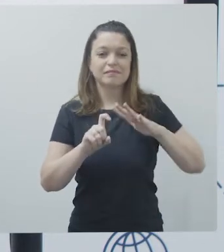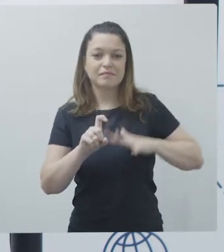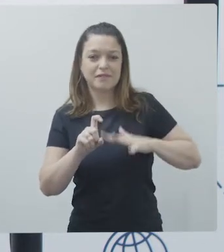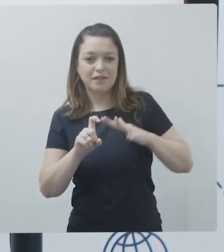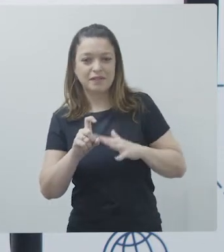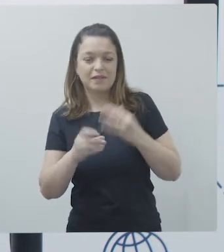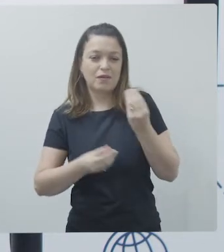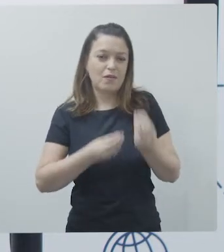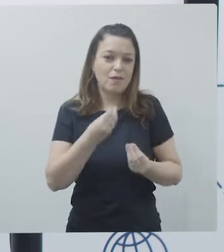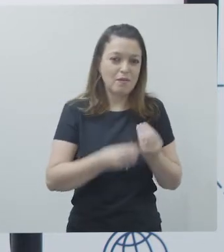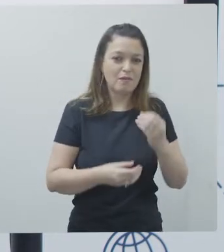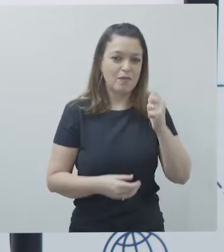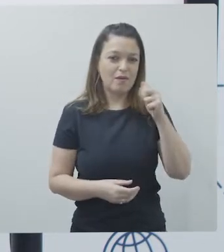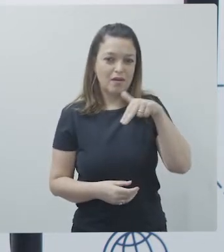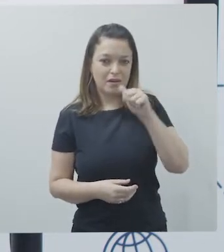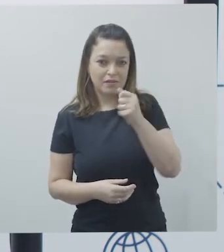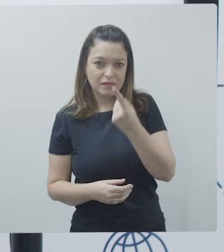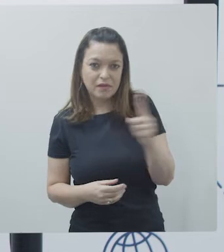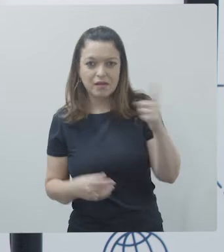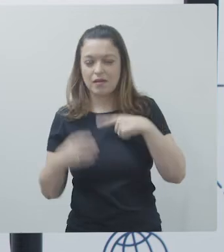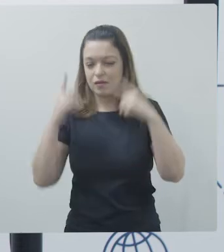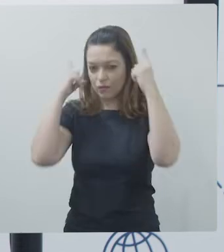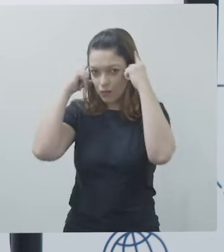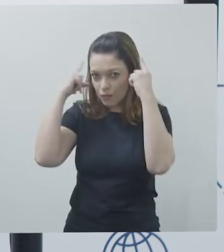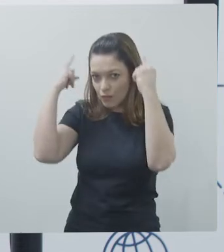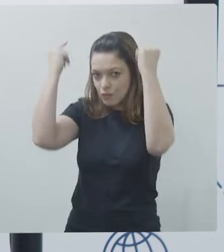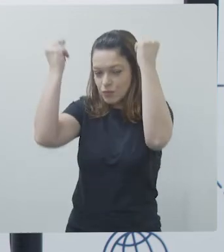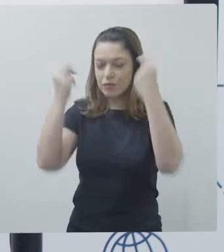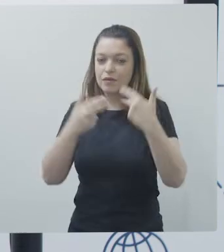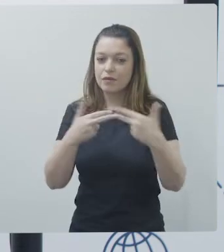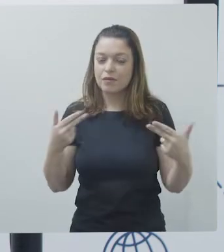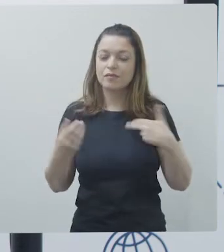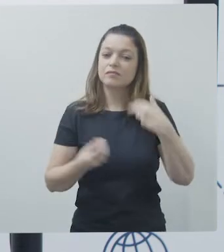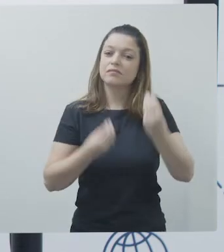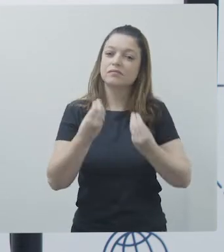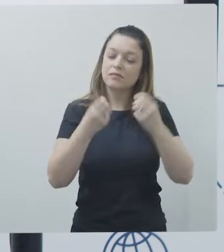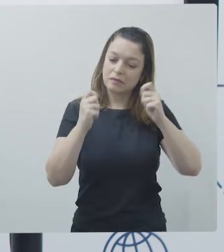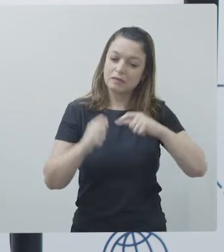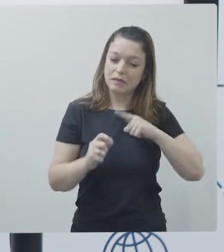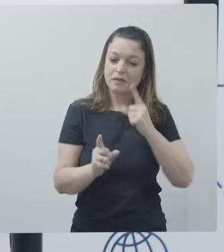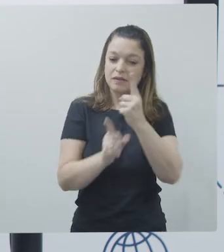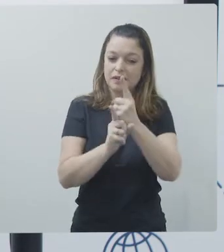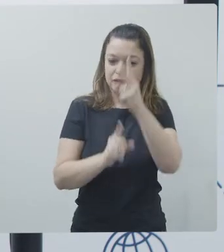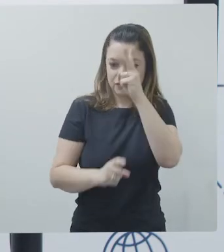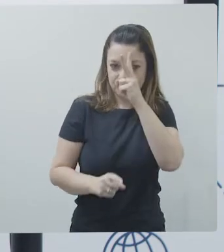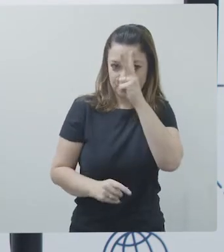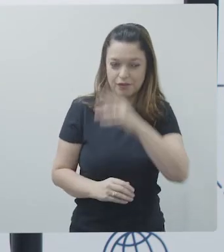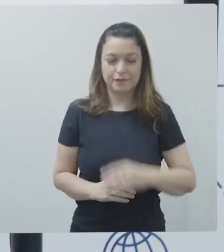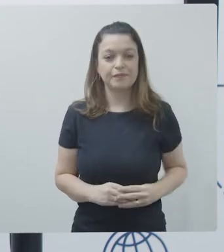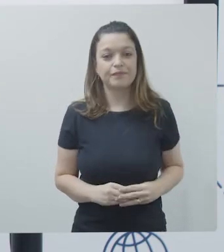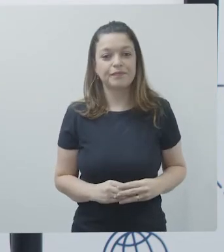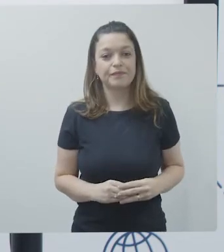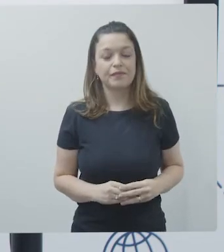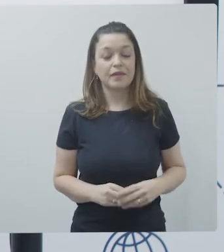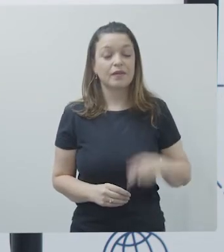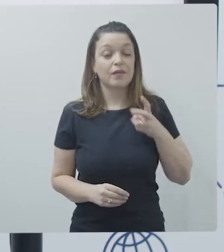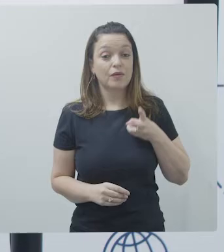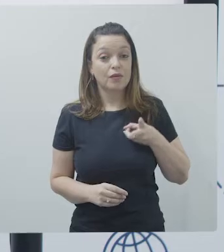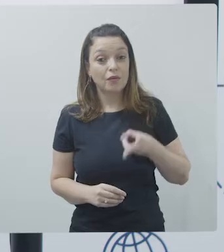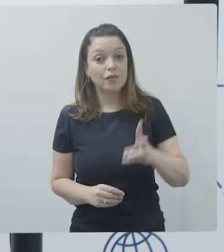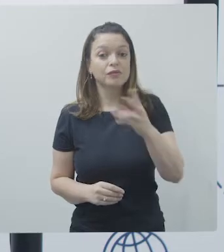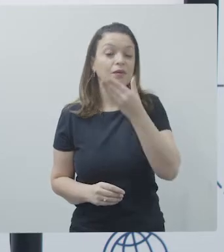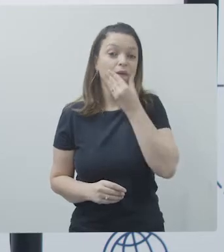anões, elfos. Então a gente também encontra aqui no Senhor dos Anéis. Mas vamos continuar falando do nosso